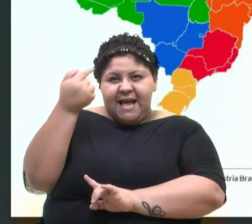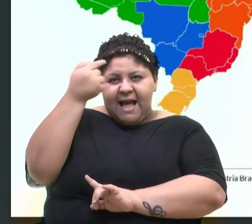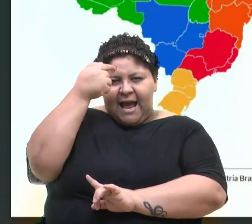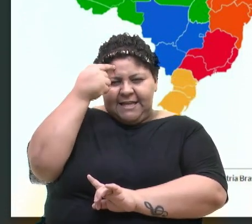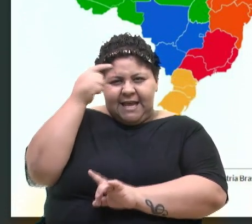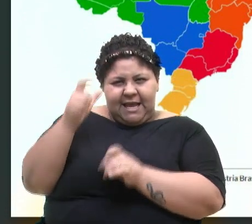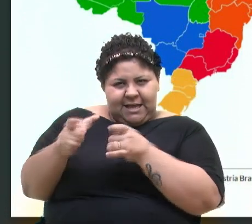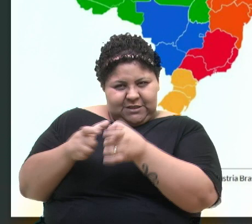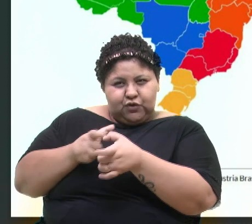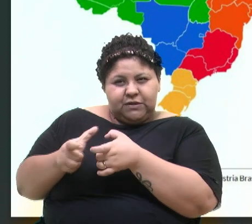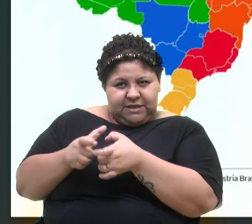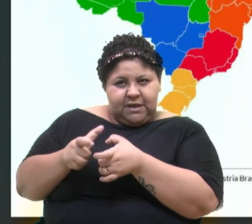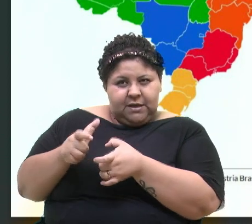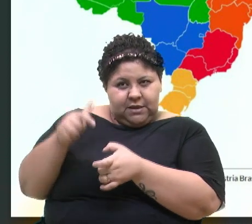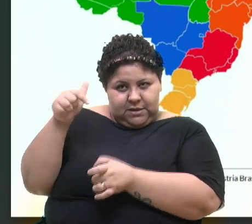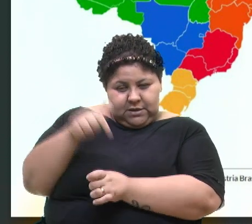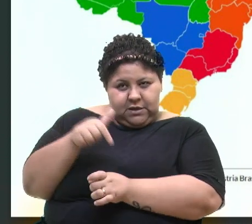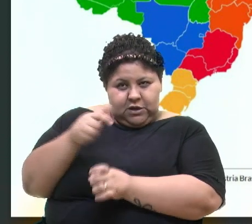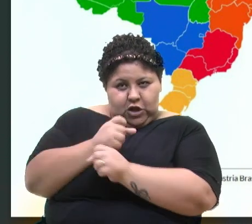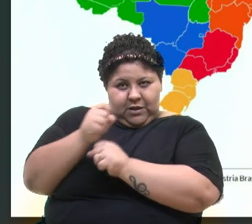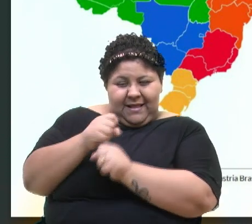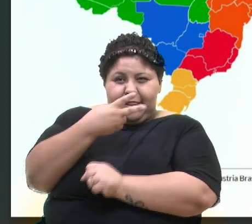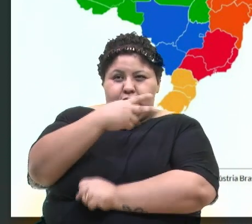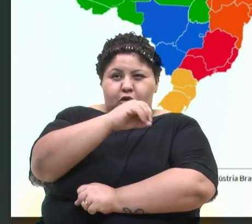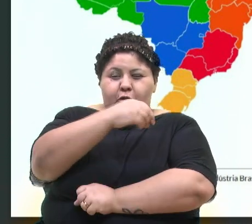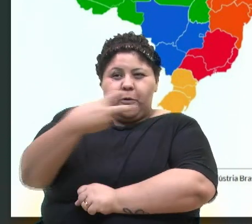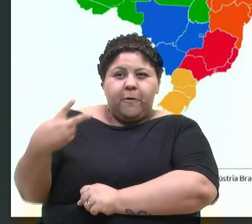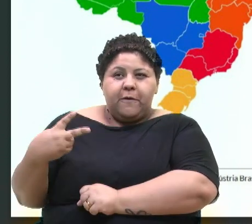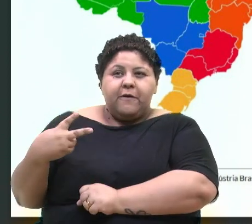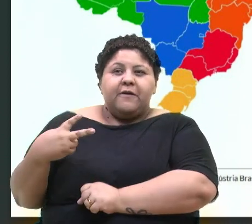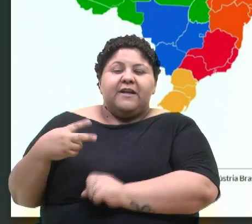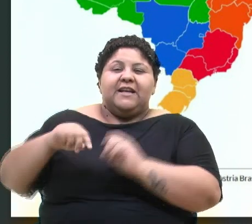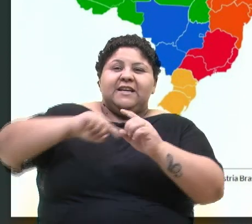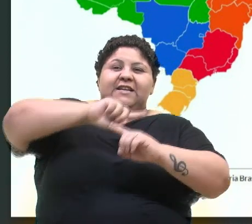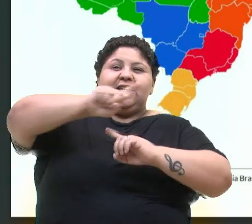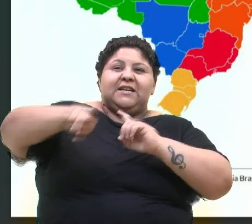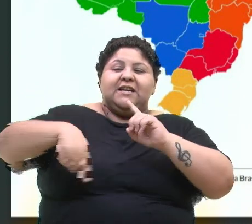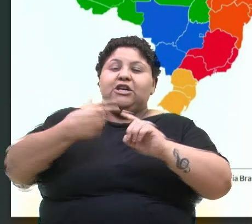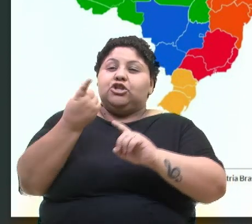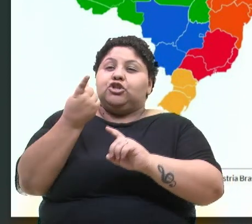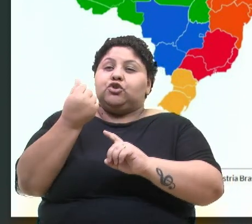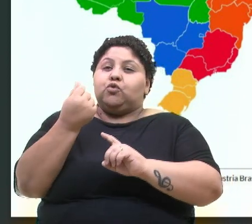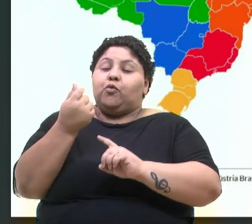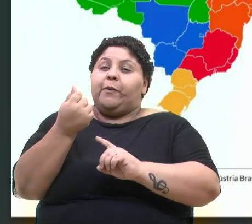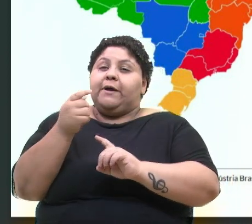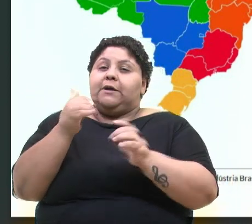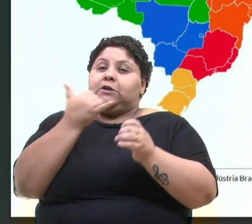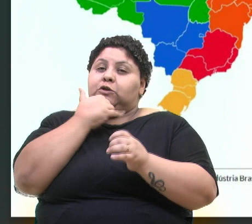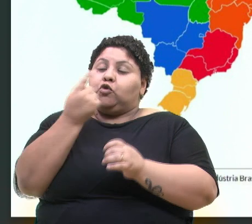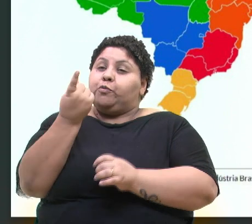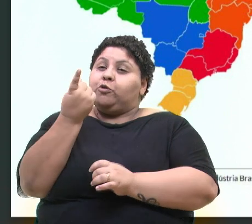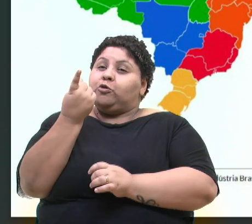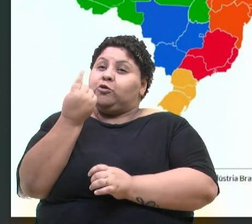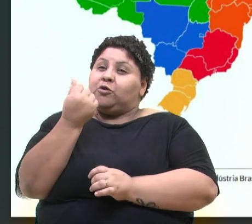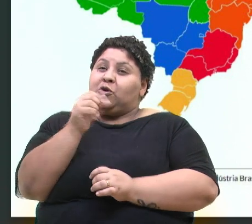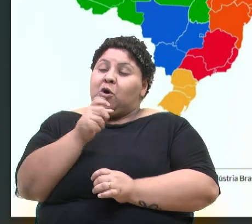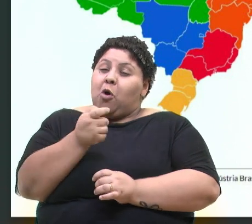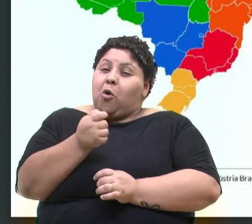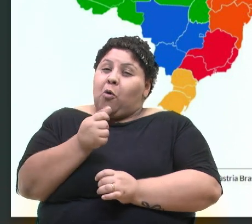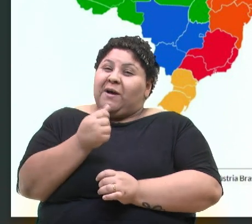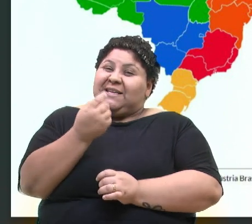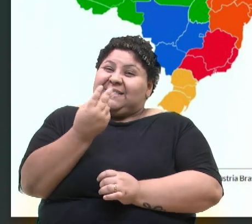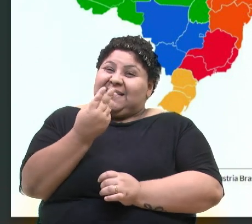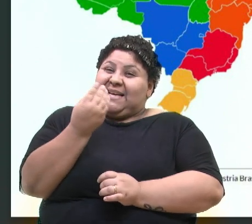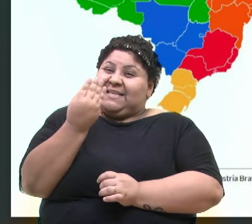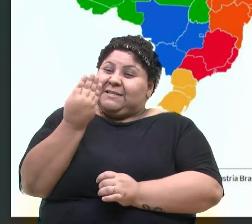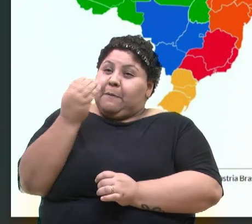gamers no Brasil no ano de 2022, ela gira em torno em algo de quase 3 bilhões de reais. Vocês